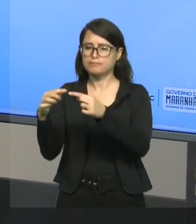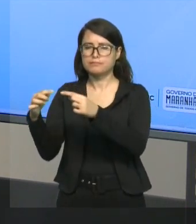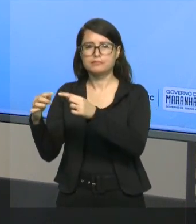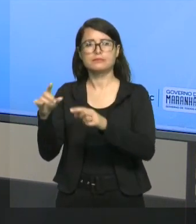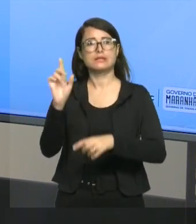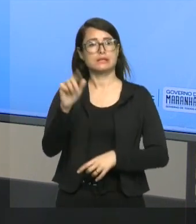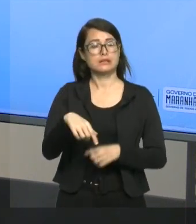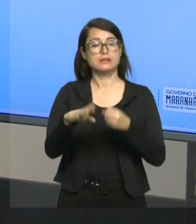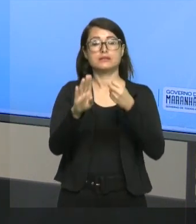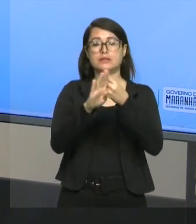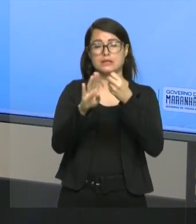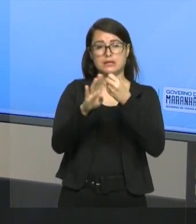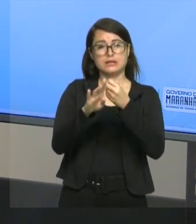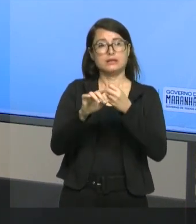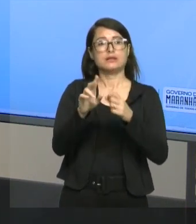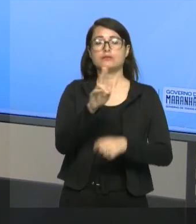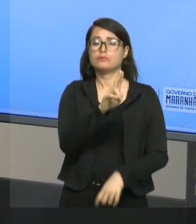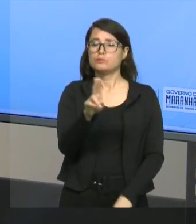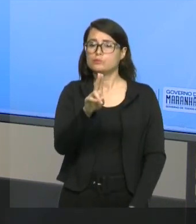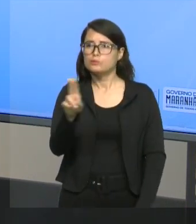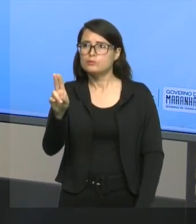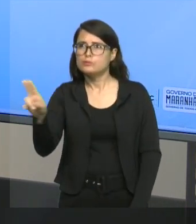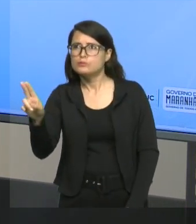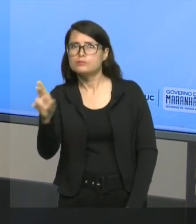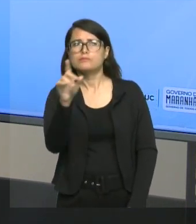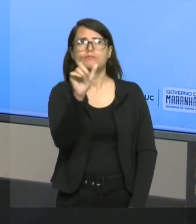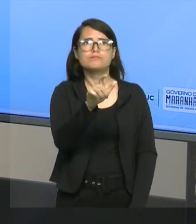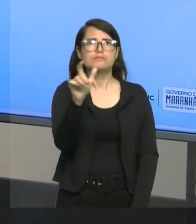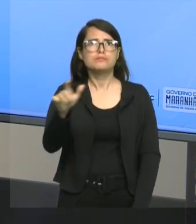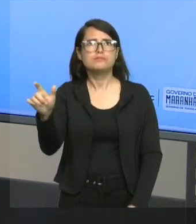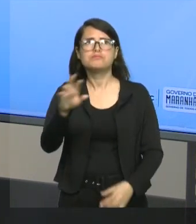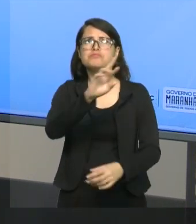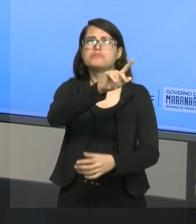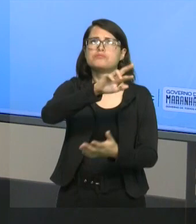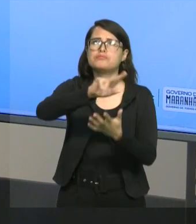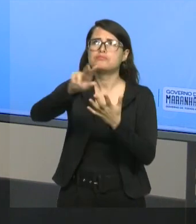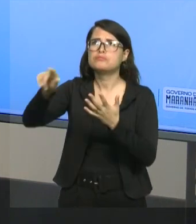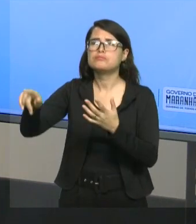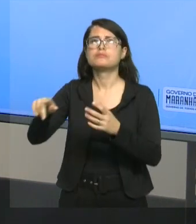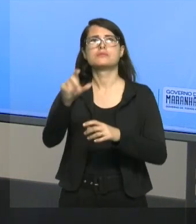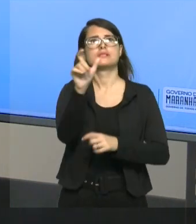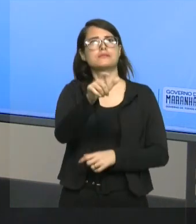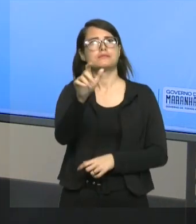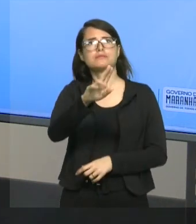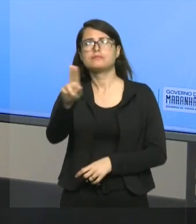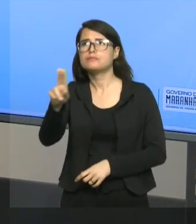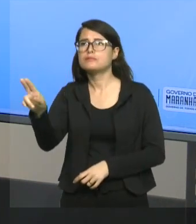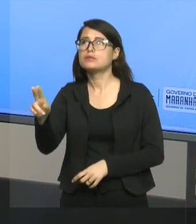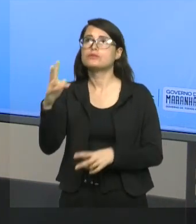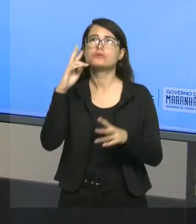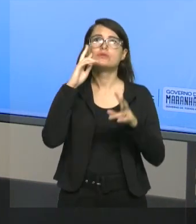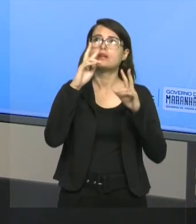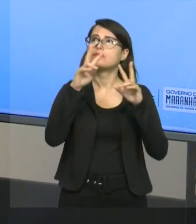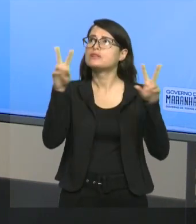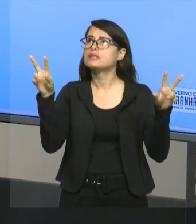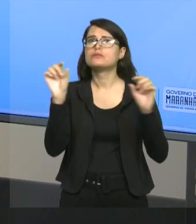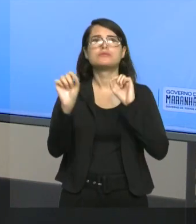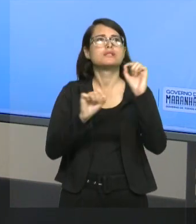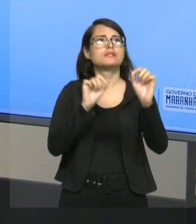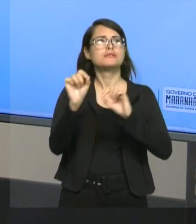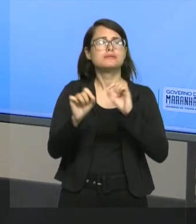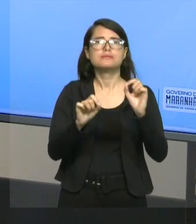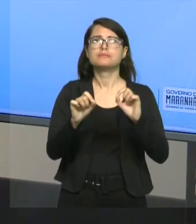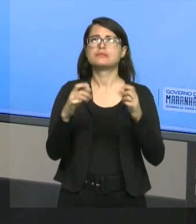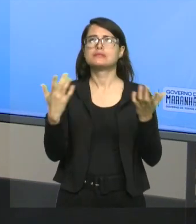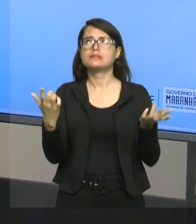fala de substantivo, você está nomeando seres. Só para a gente recapitular. O que você está vendo aí? Você